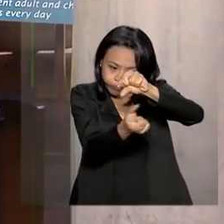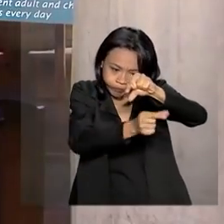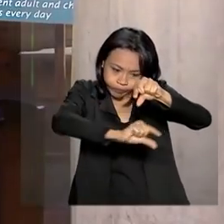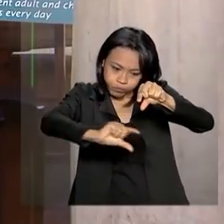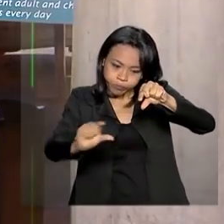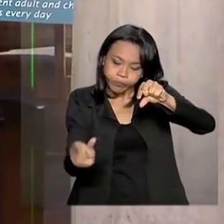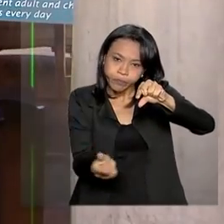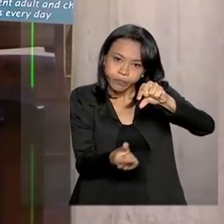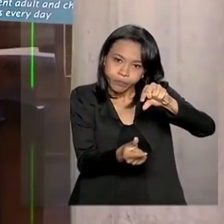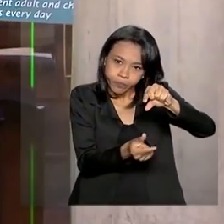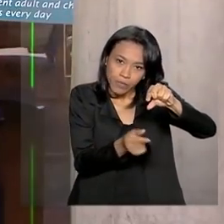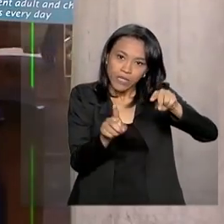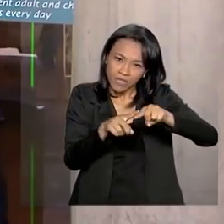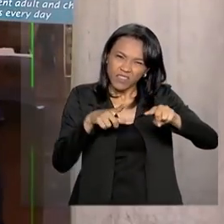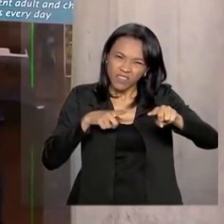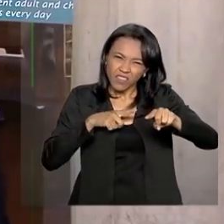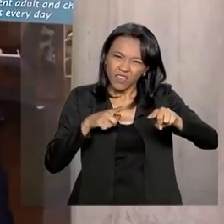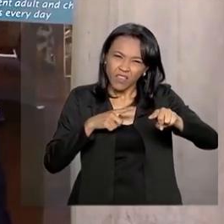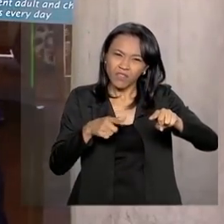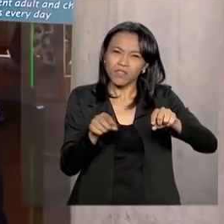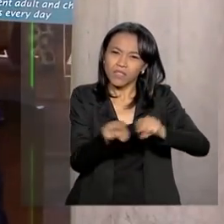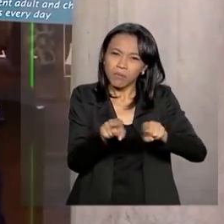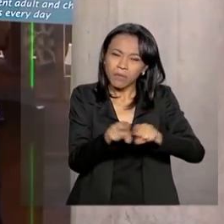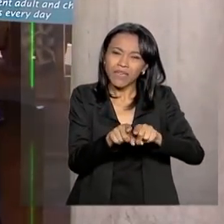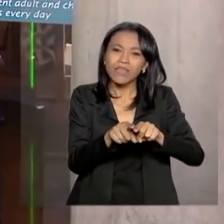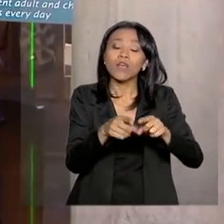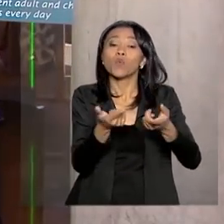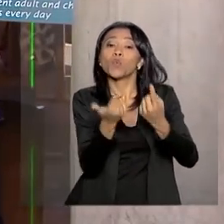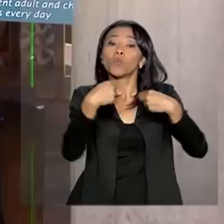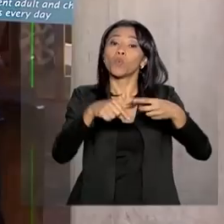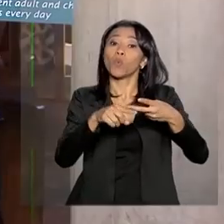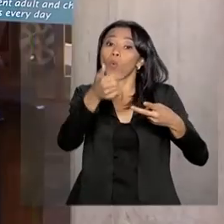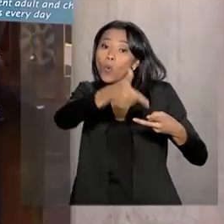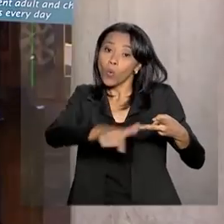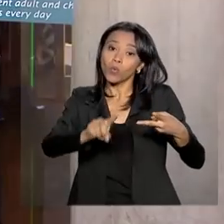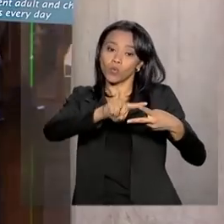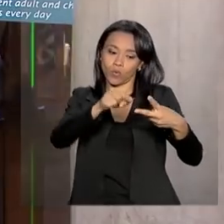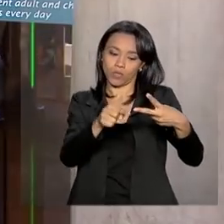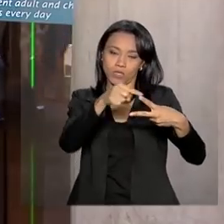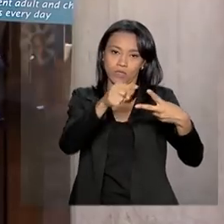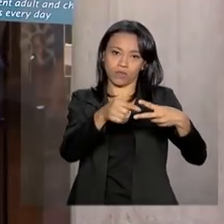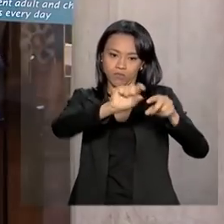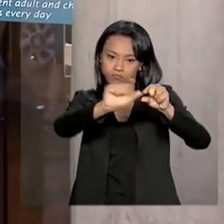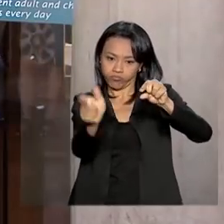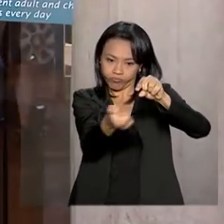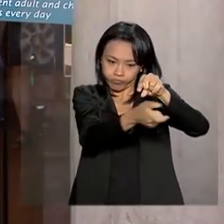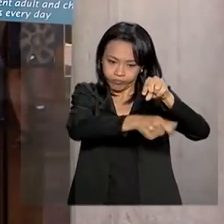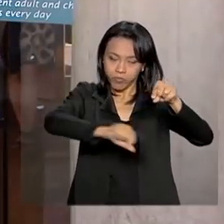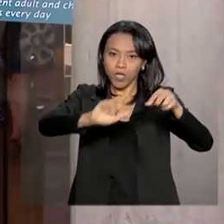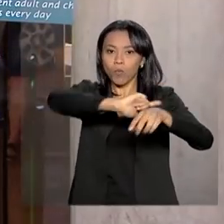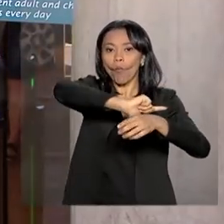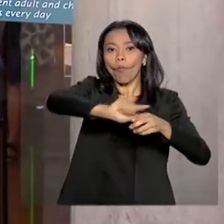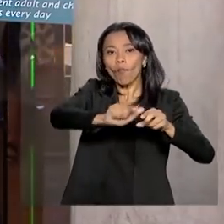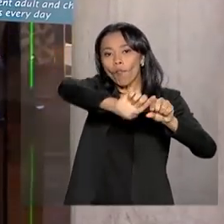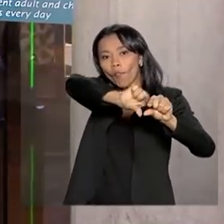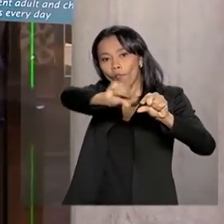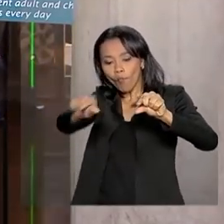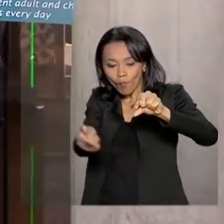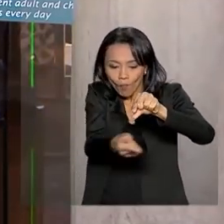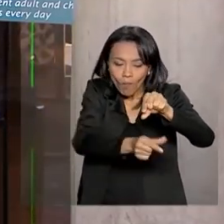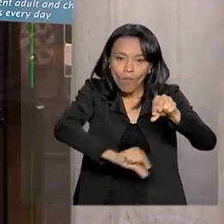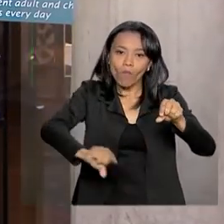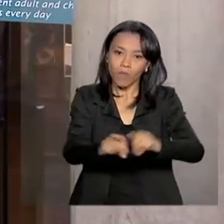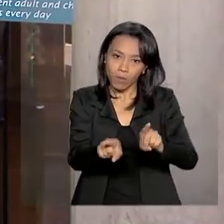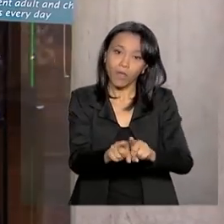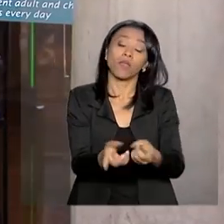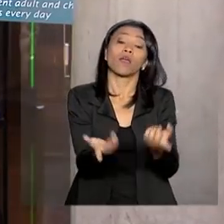pequenas dilacerações no intestino delgado. Agora, ele vai retirar a bolsa e fazer a religação